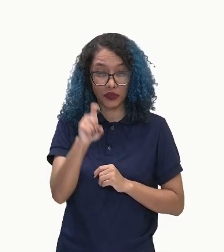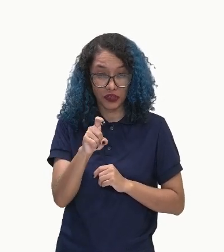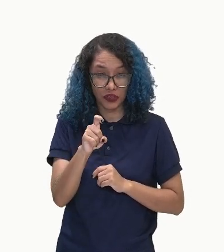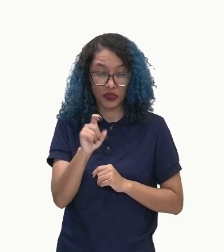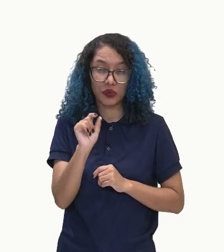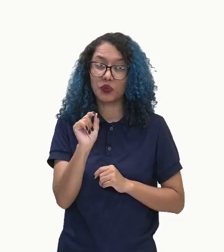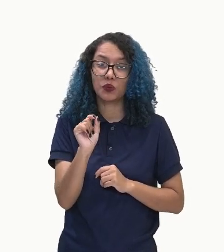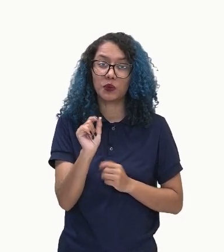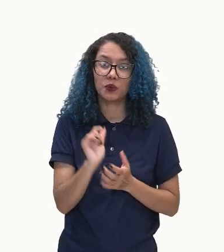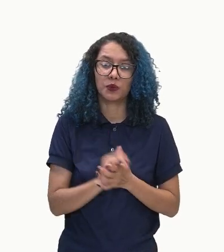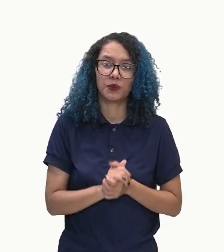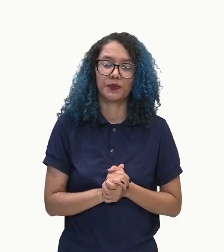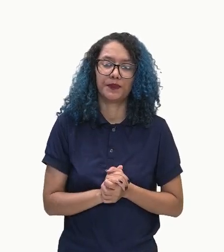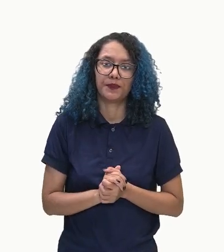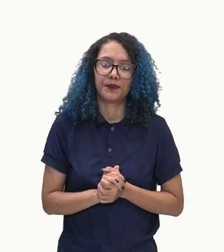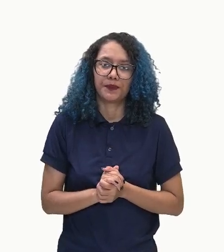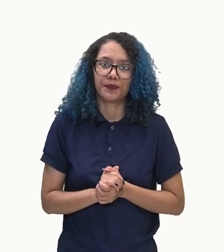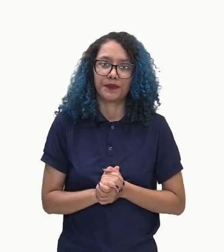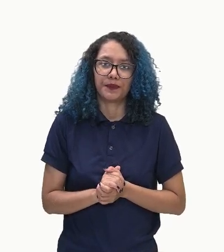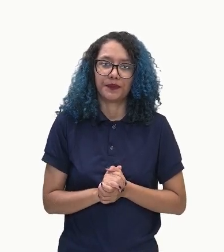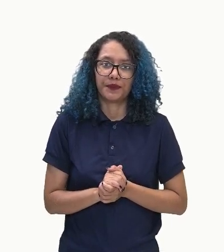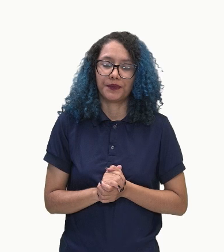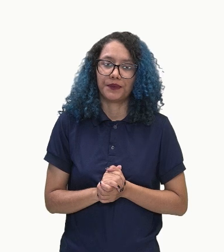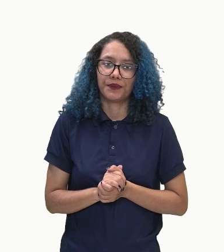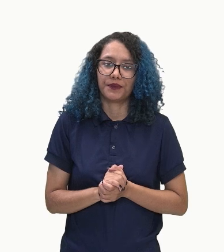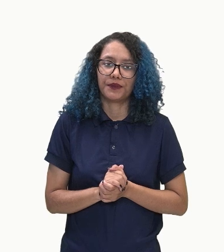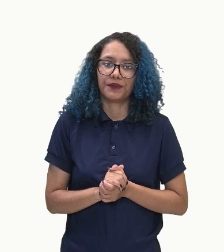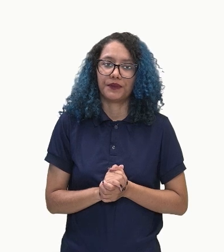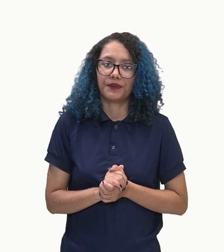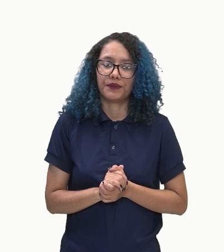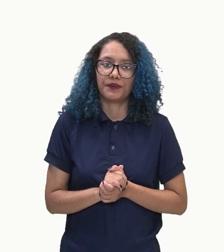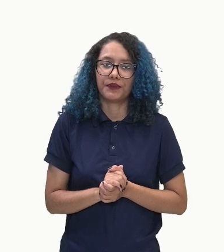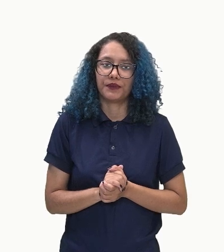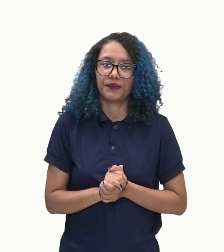de diâmetro, se eu quiser determinar,